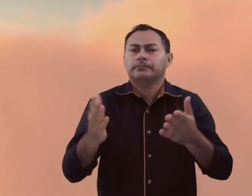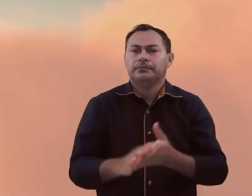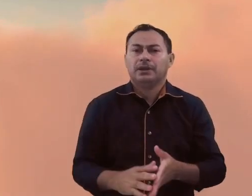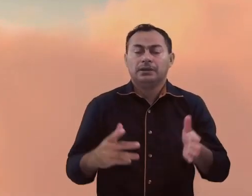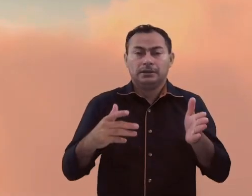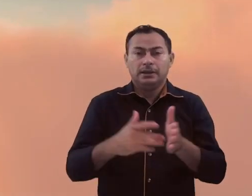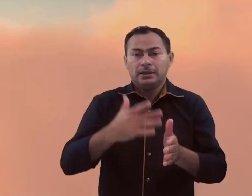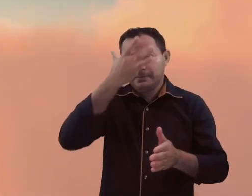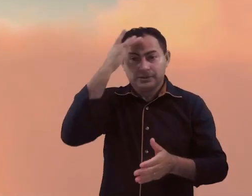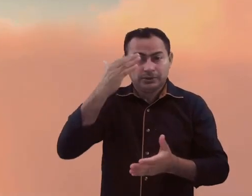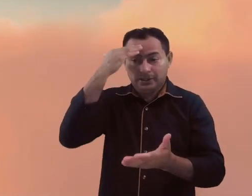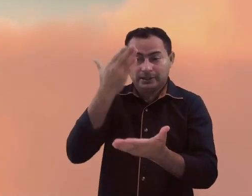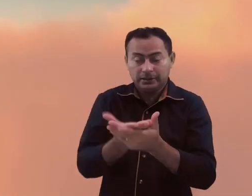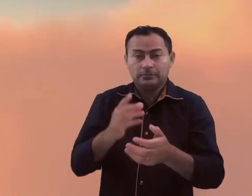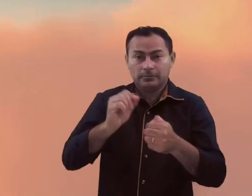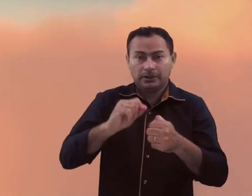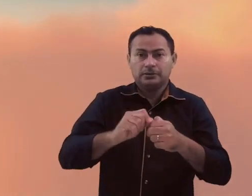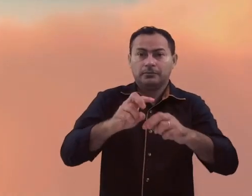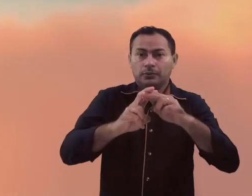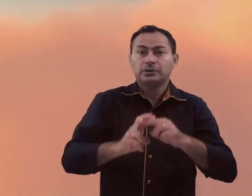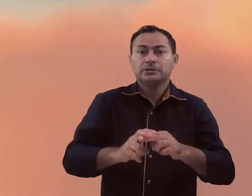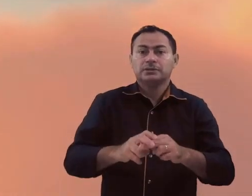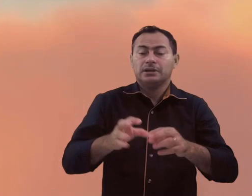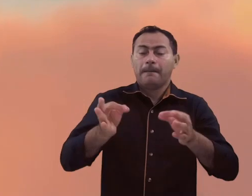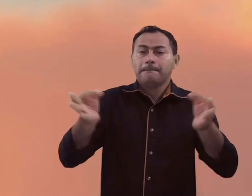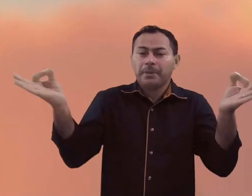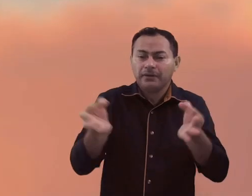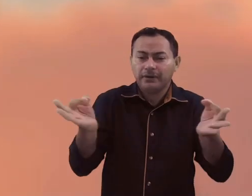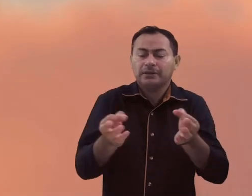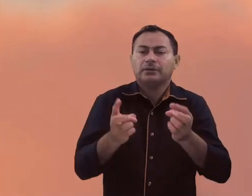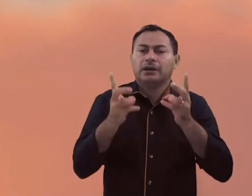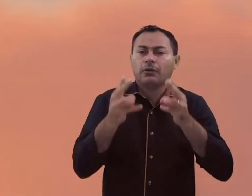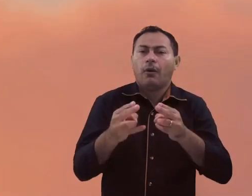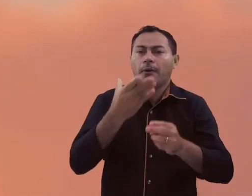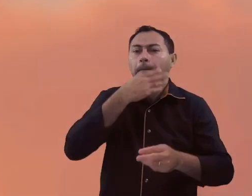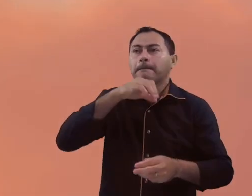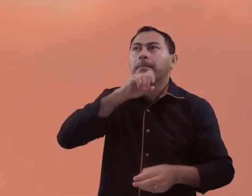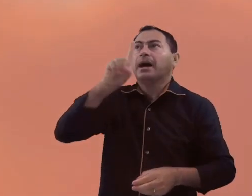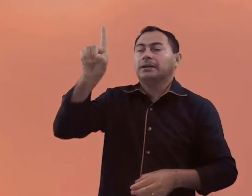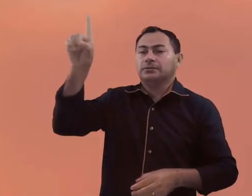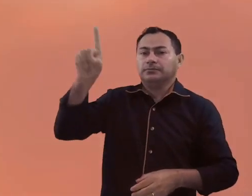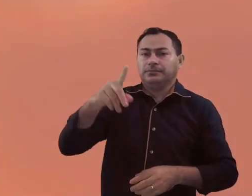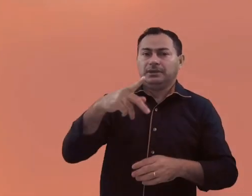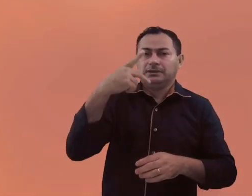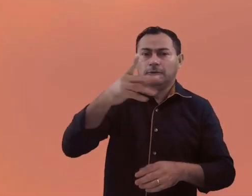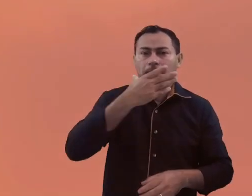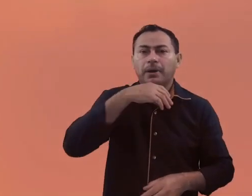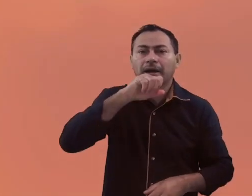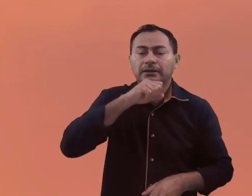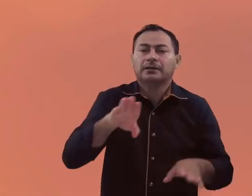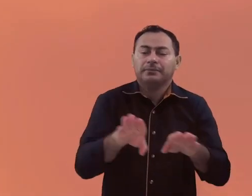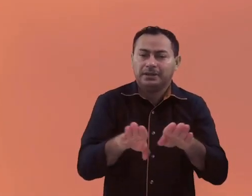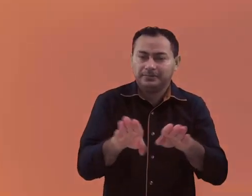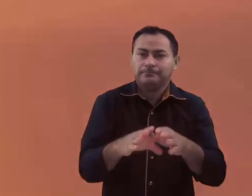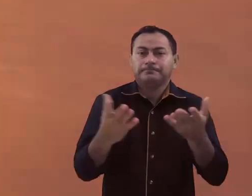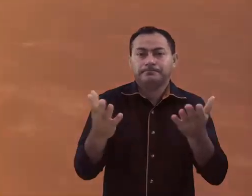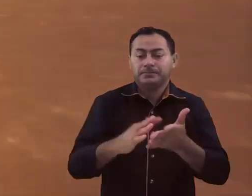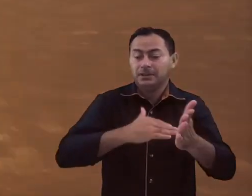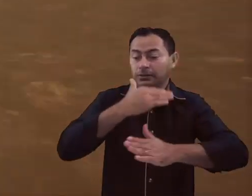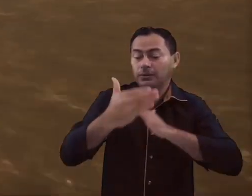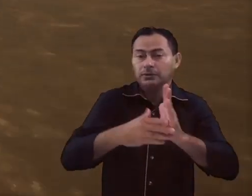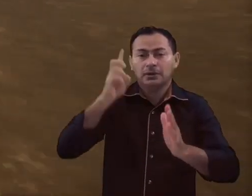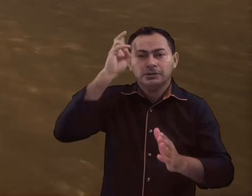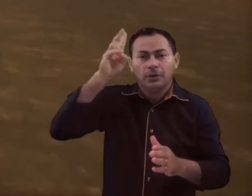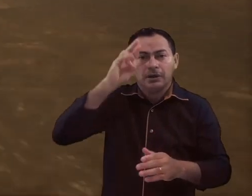demais? Até os pagãos fazem isso. Portanto, sejam perfeitos como perfeito é o Pai Celestial de vocês.